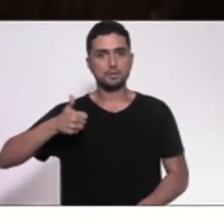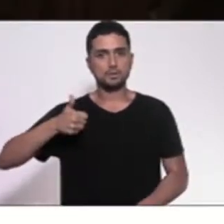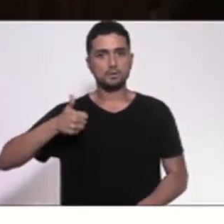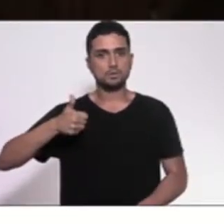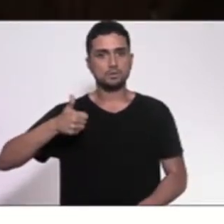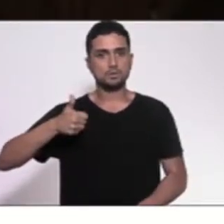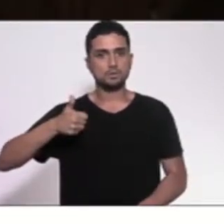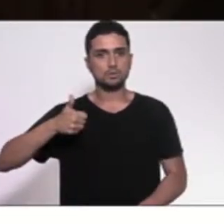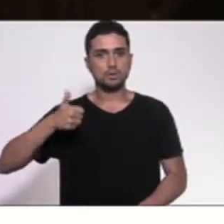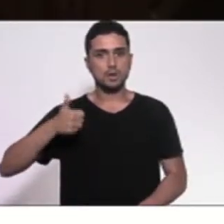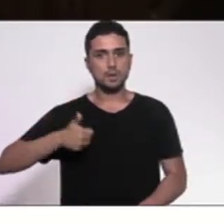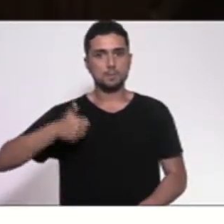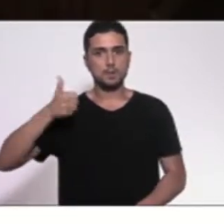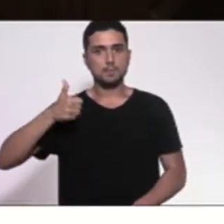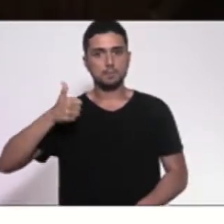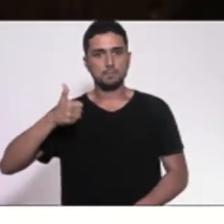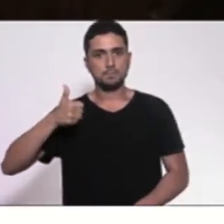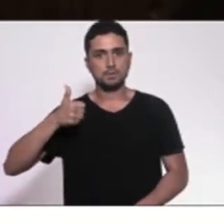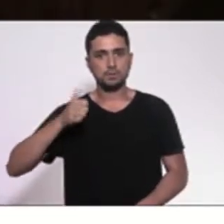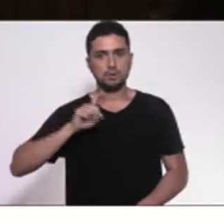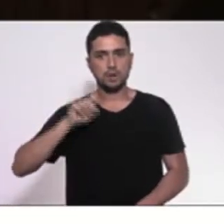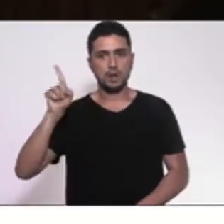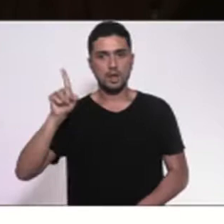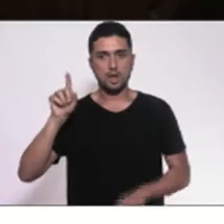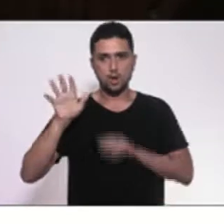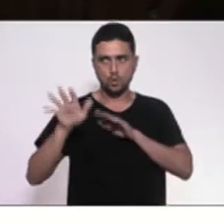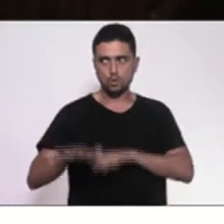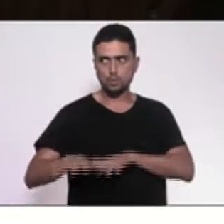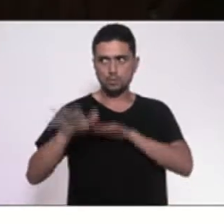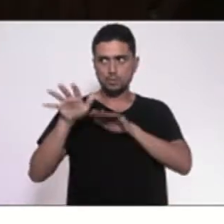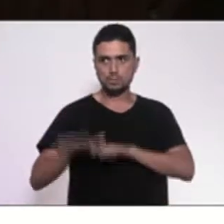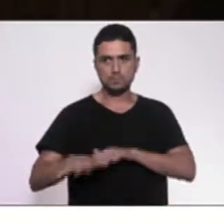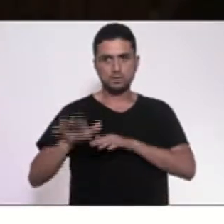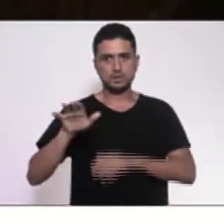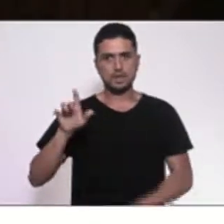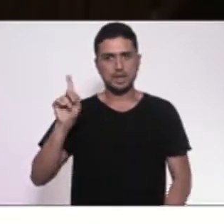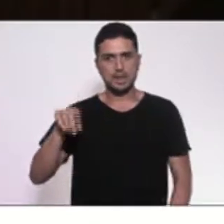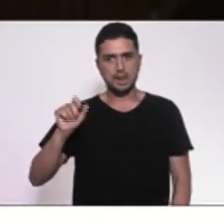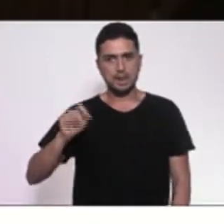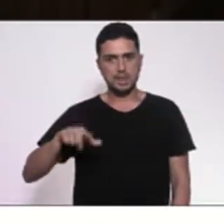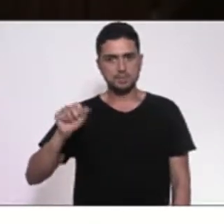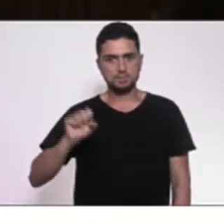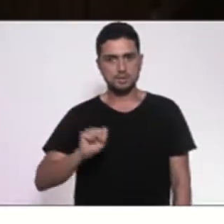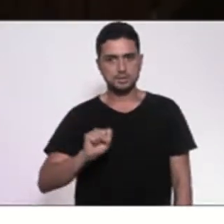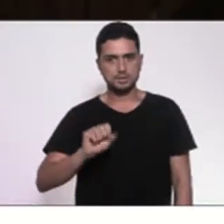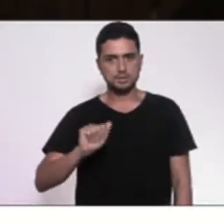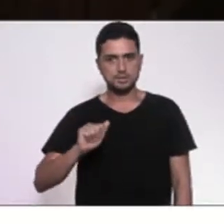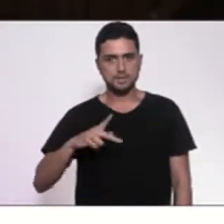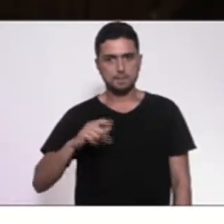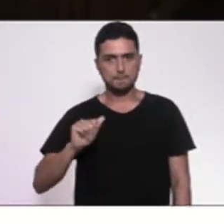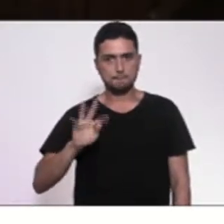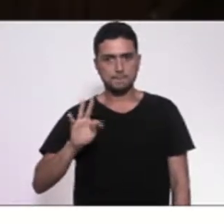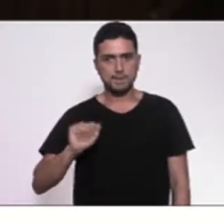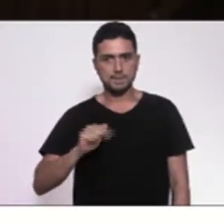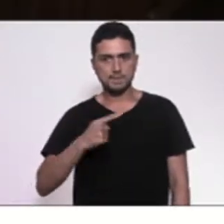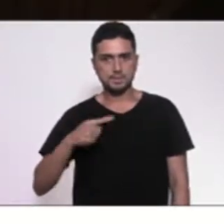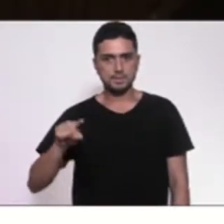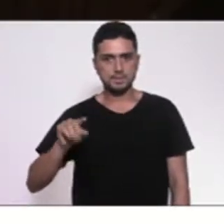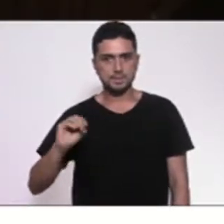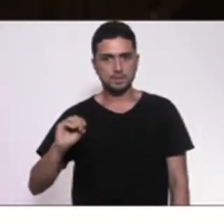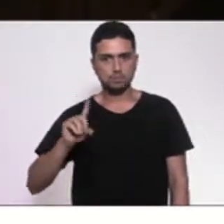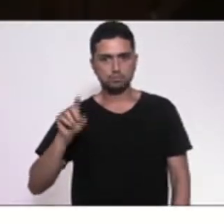primeiro Ocupa Sapatão de Niterói. Outro grupo muito importante são o grupo de Mães pela